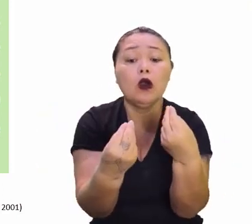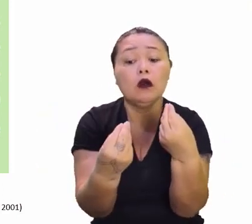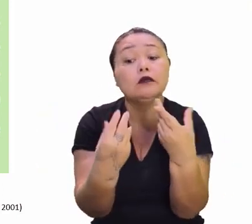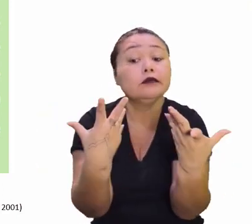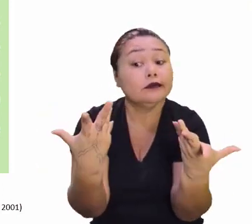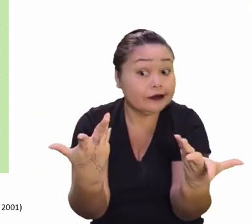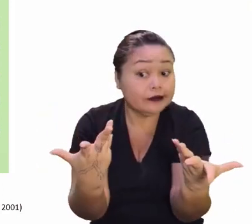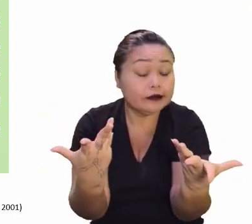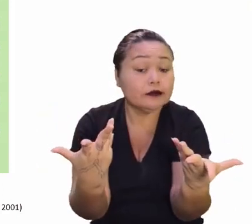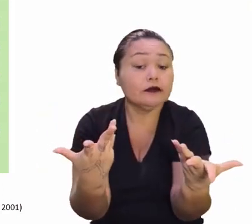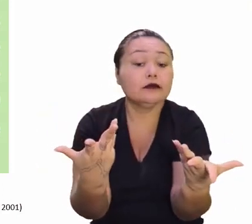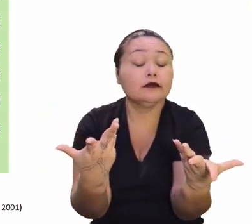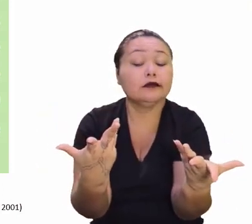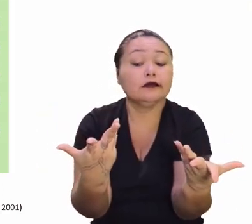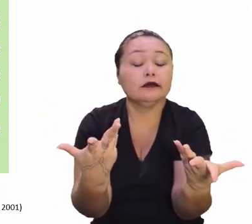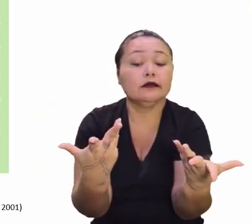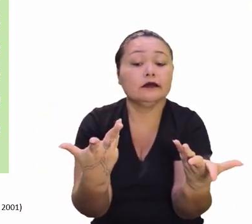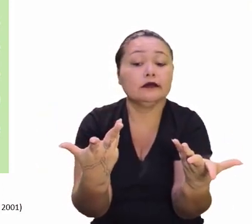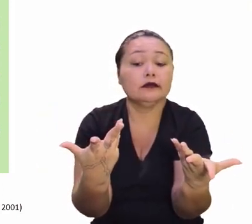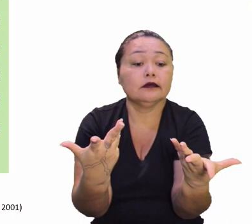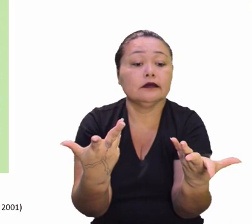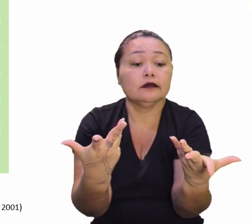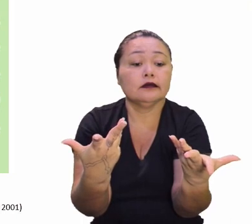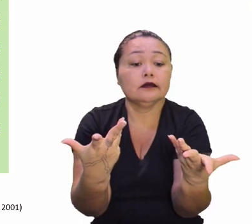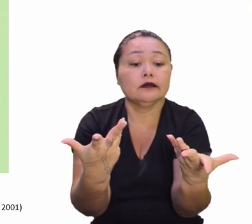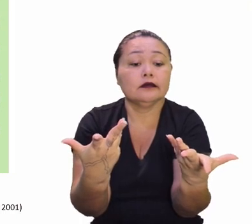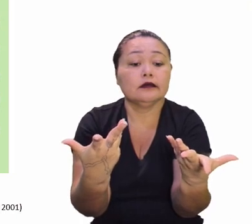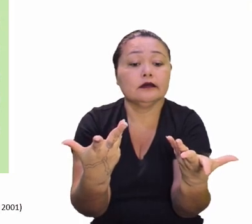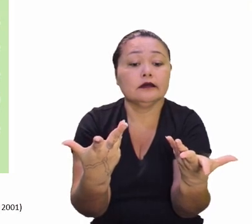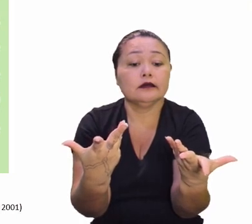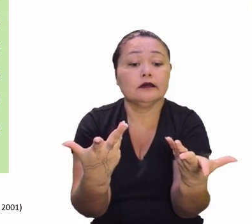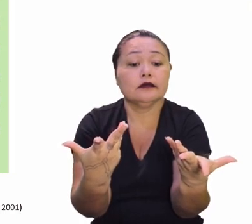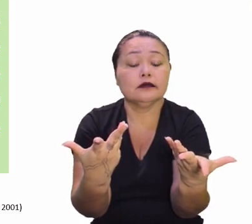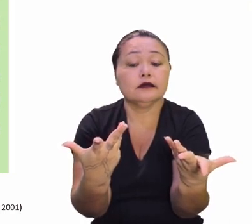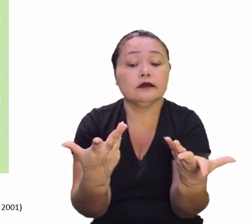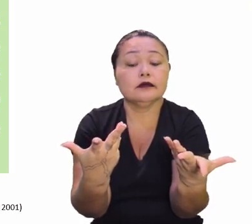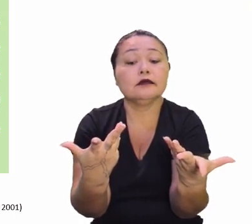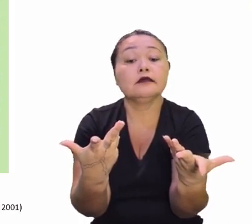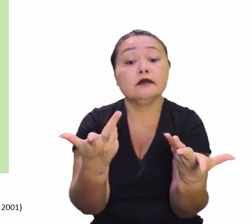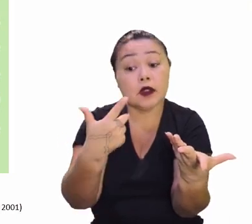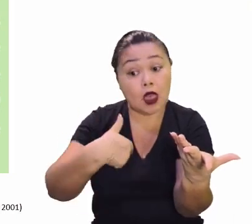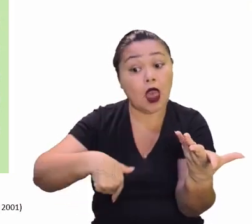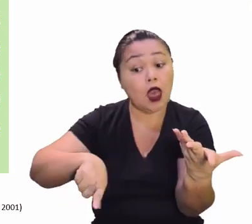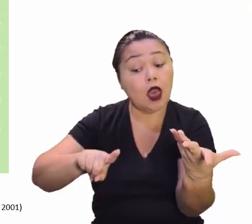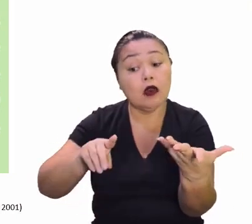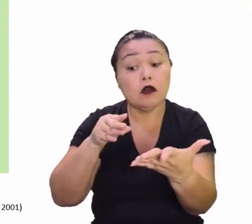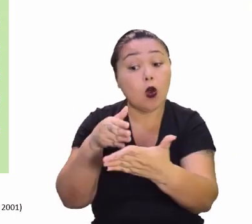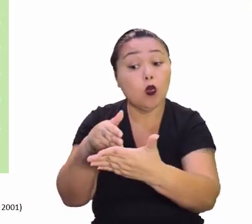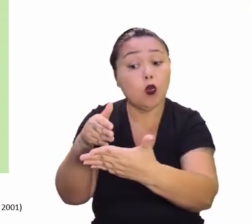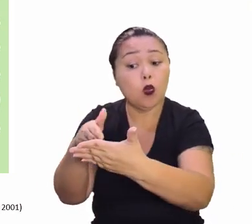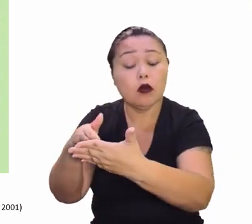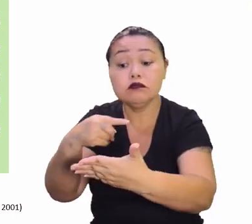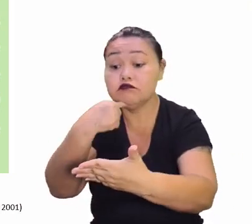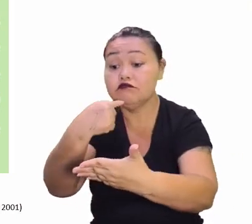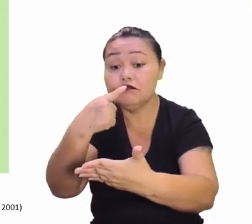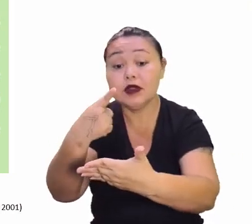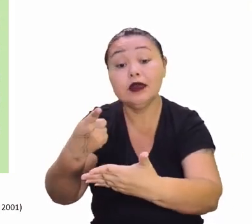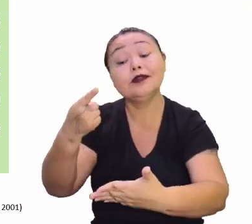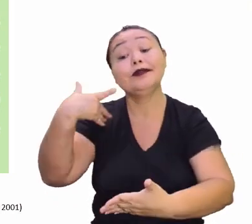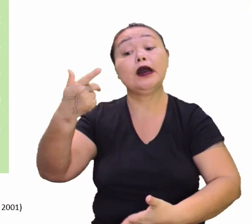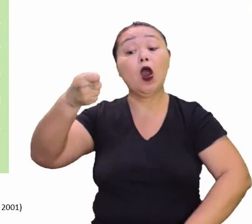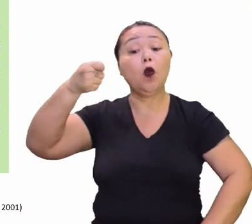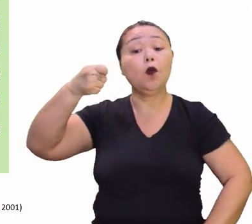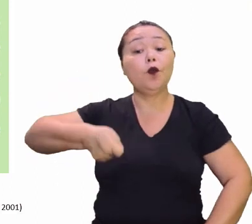obriga que a cassiterita seja